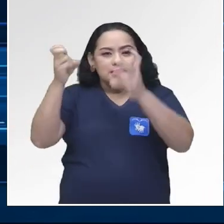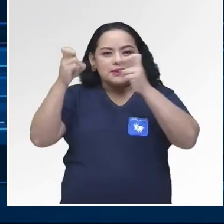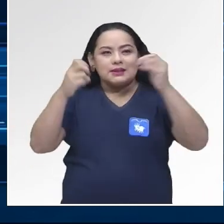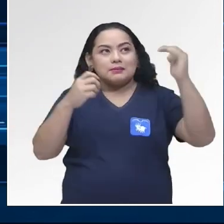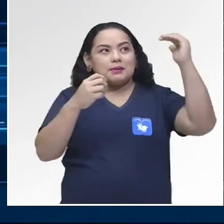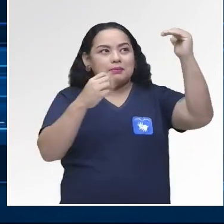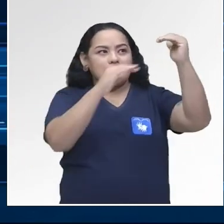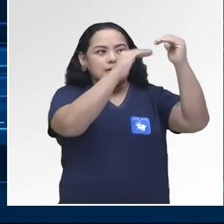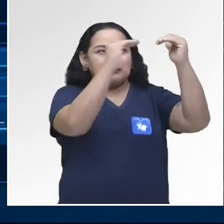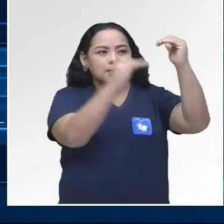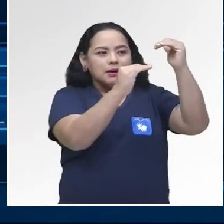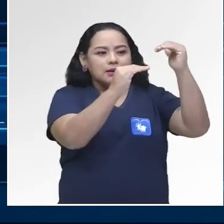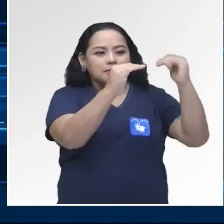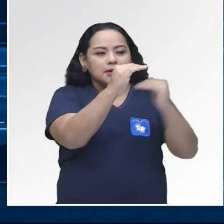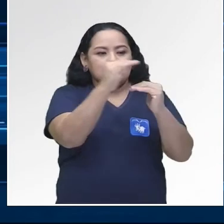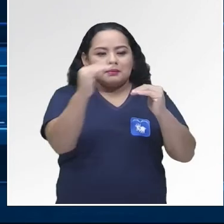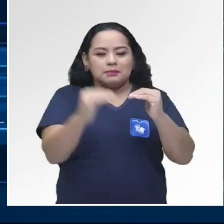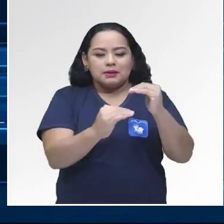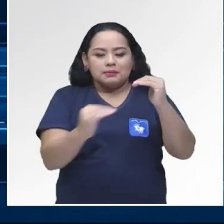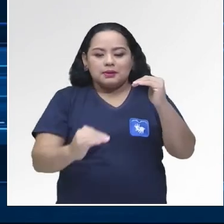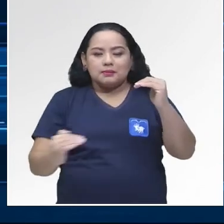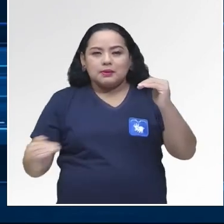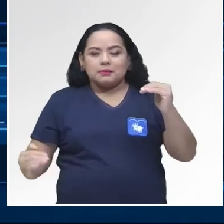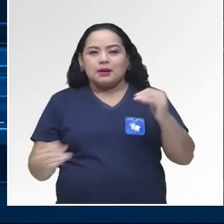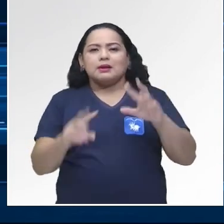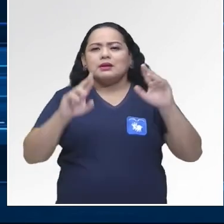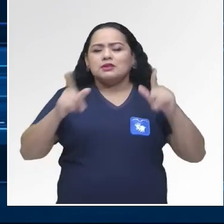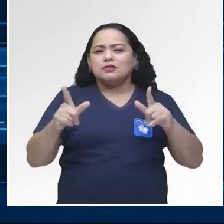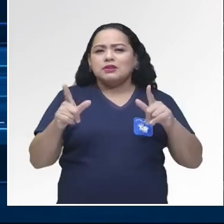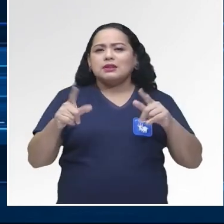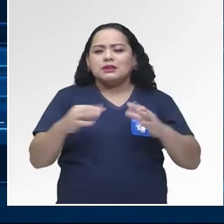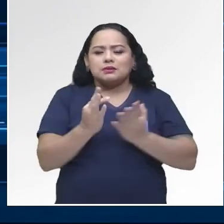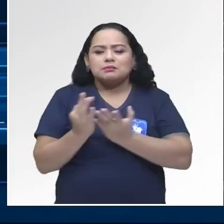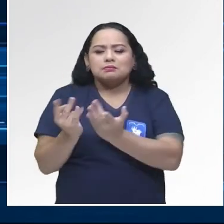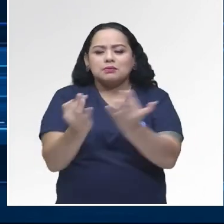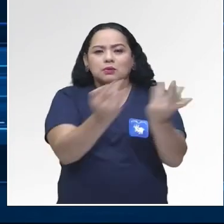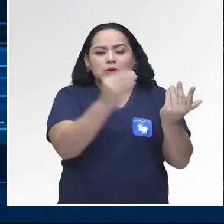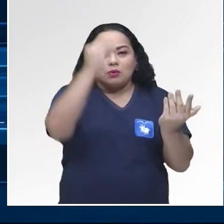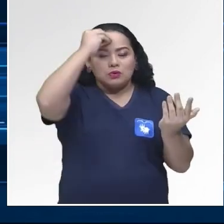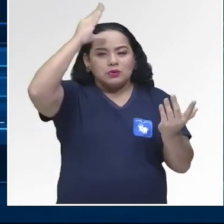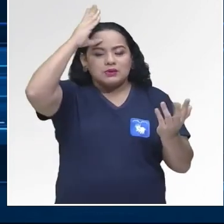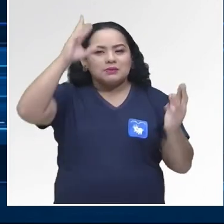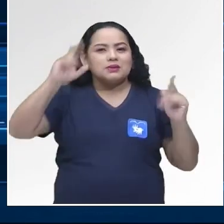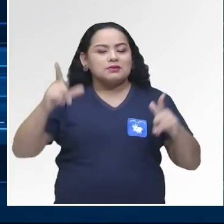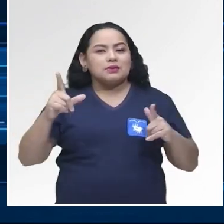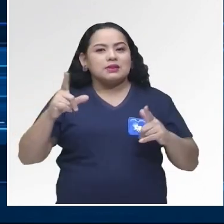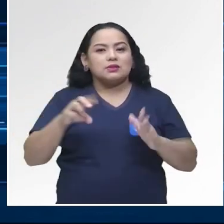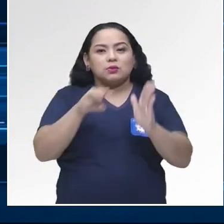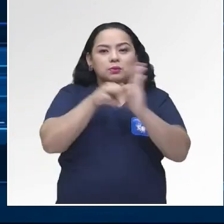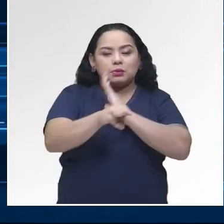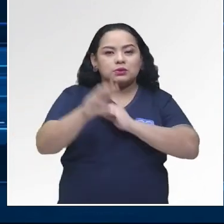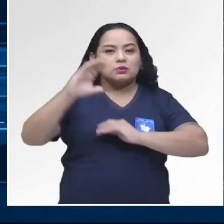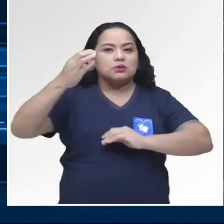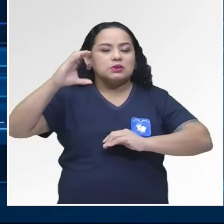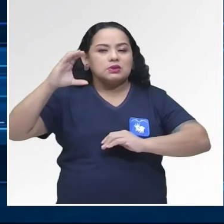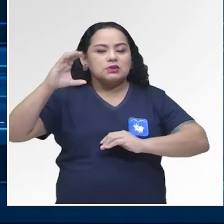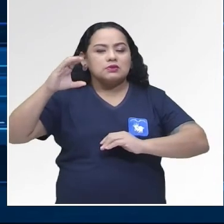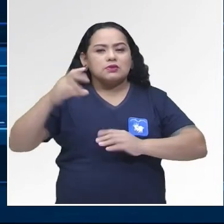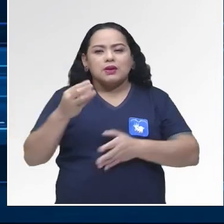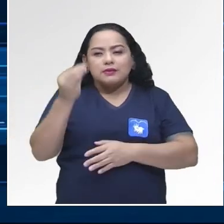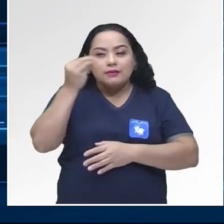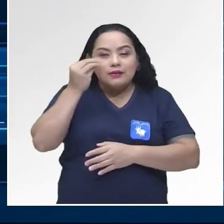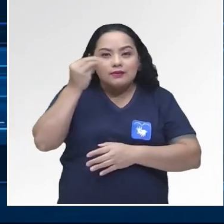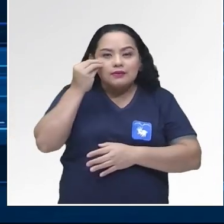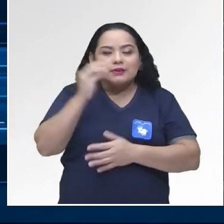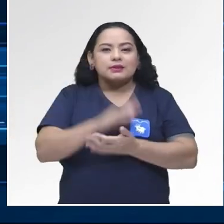então, seguir o método científico, que é totalmente contrário do senso comum. O método científico, ele vai